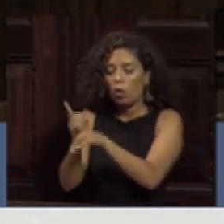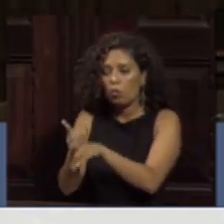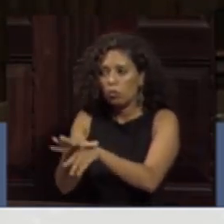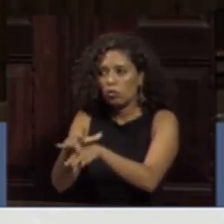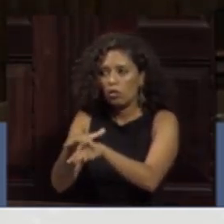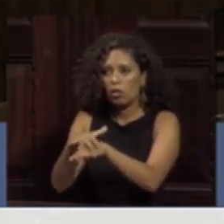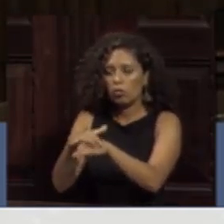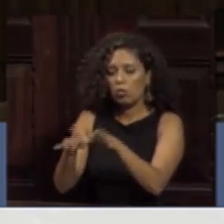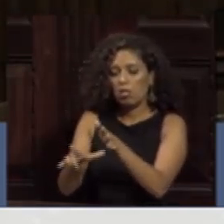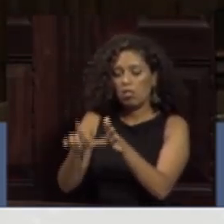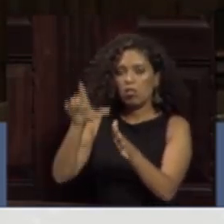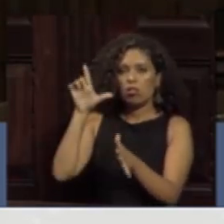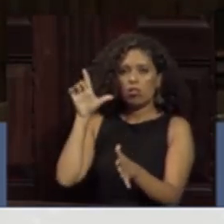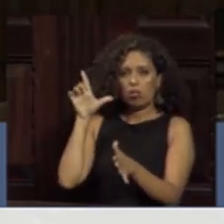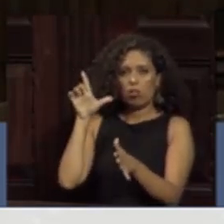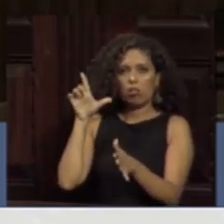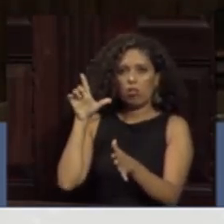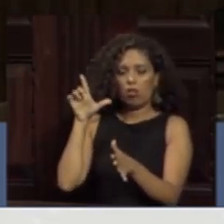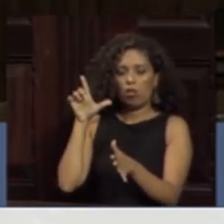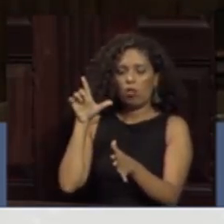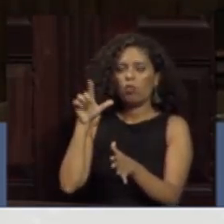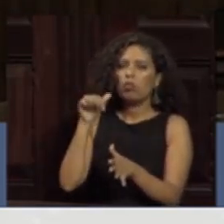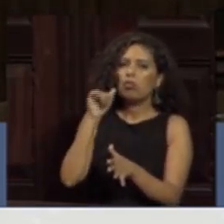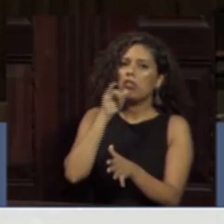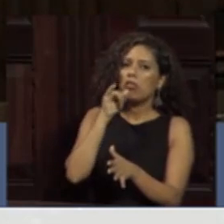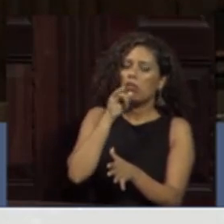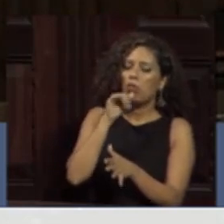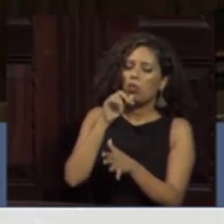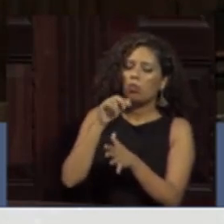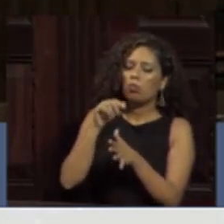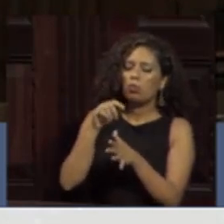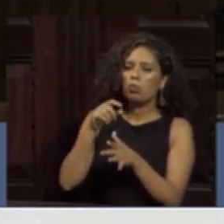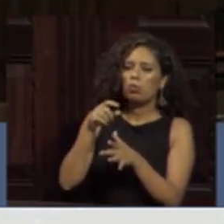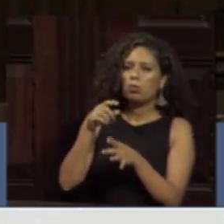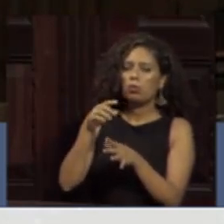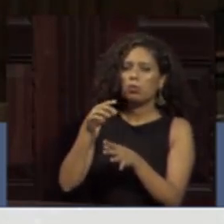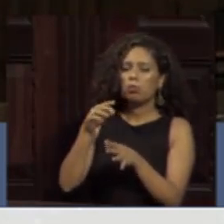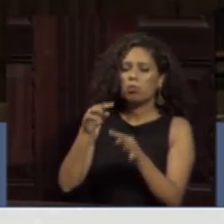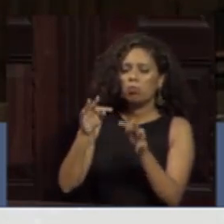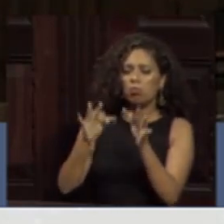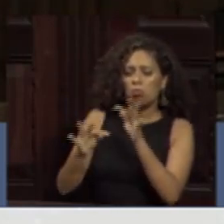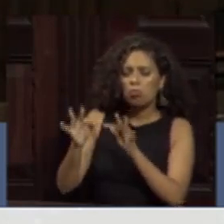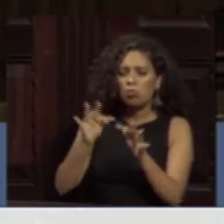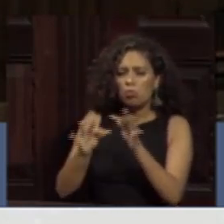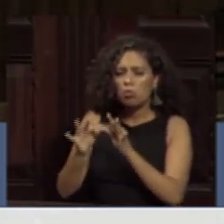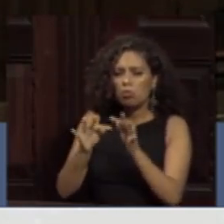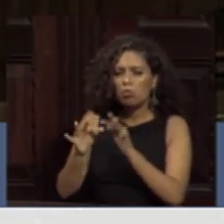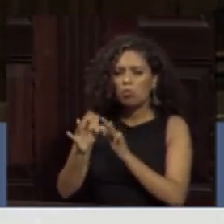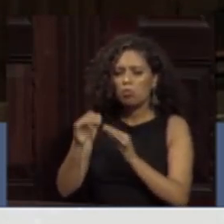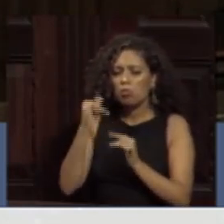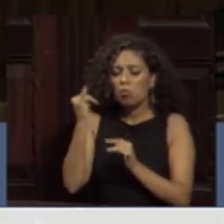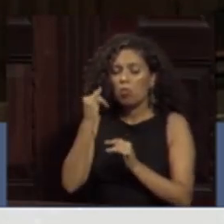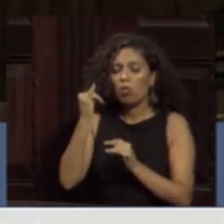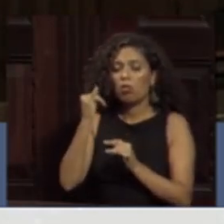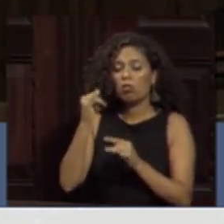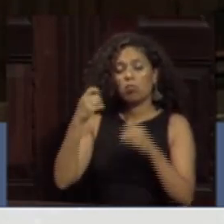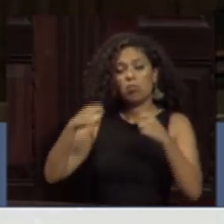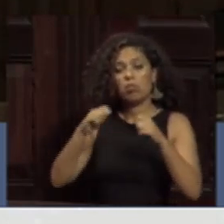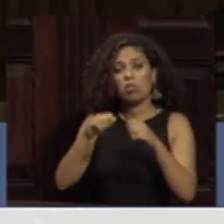com antecedência, mamografia, ressonância, precisam estar à